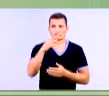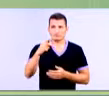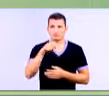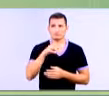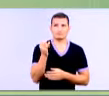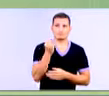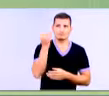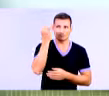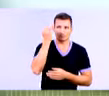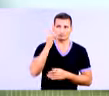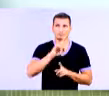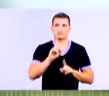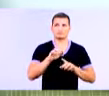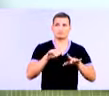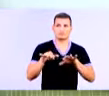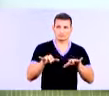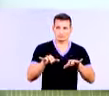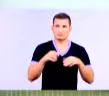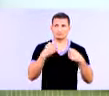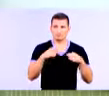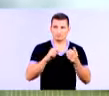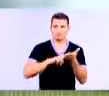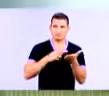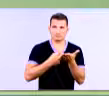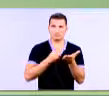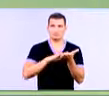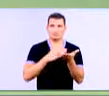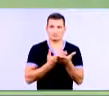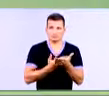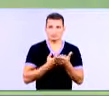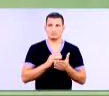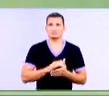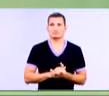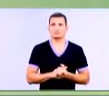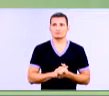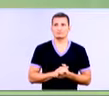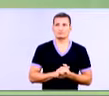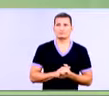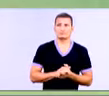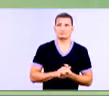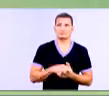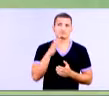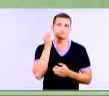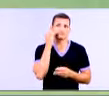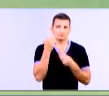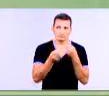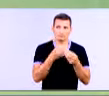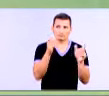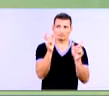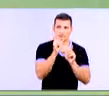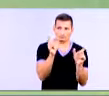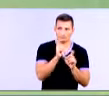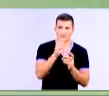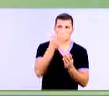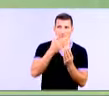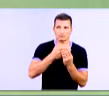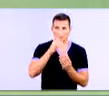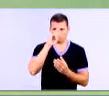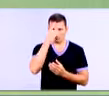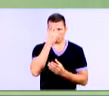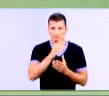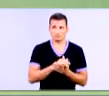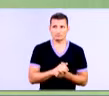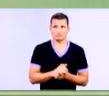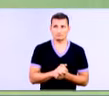digitar, nós precisamos também compilar. Nós vamos ver como é que é a estrutura dos arquivos criados e